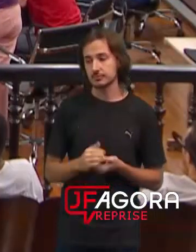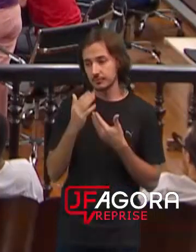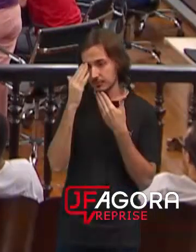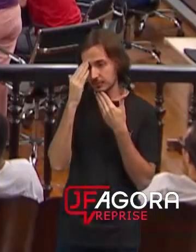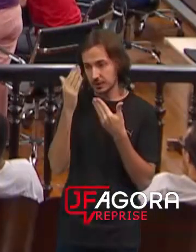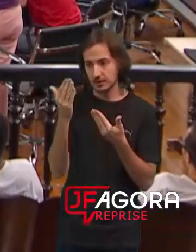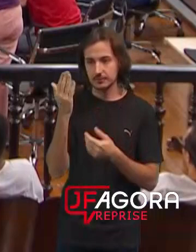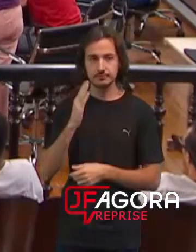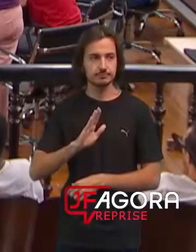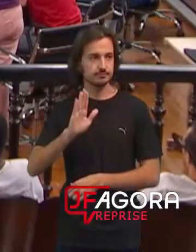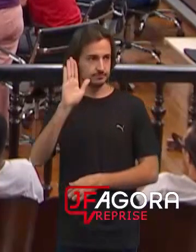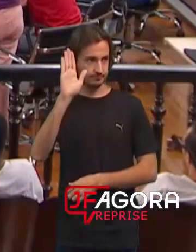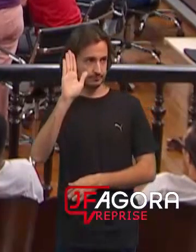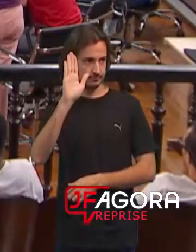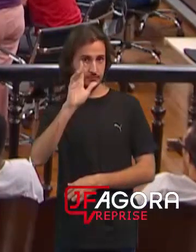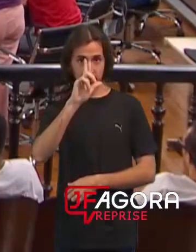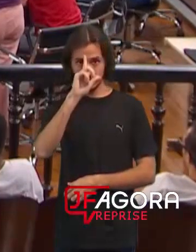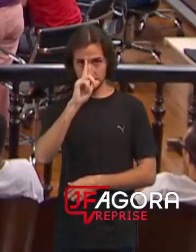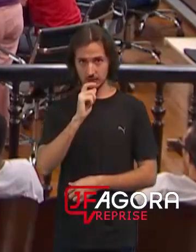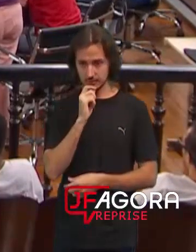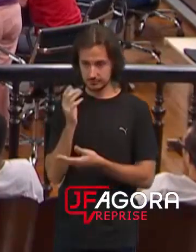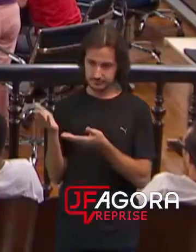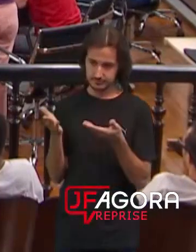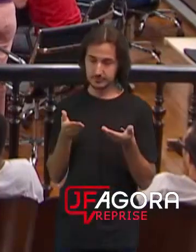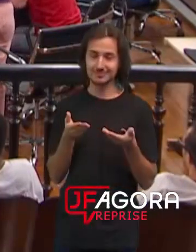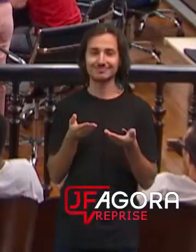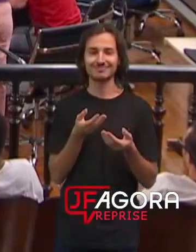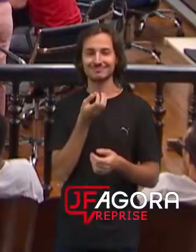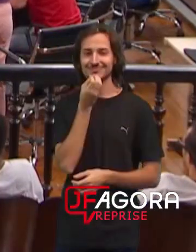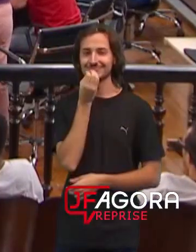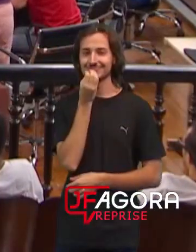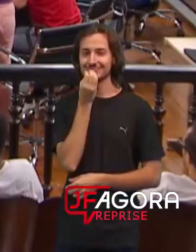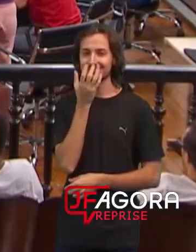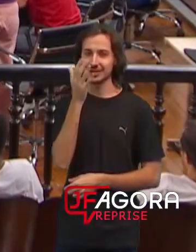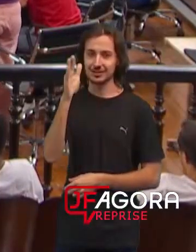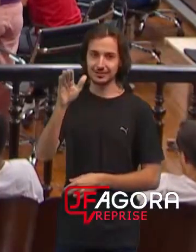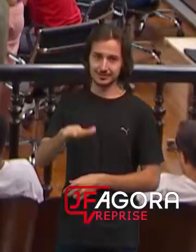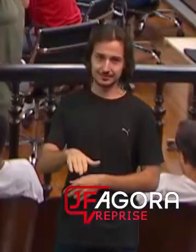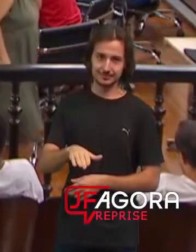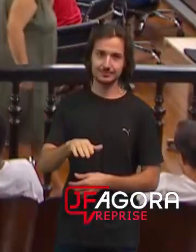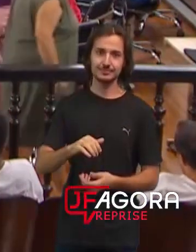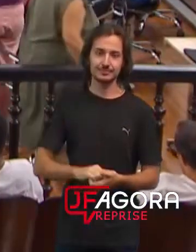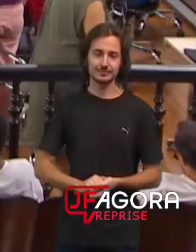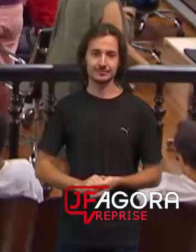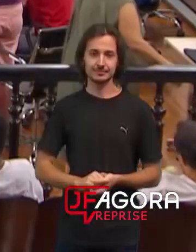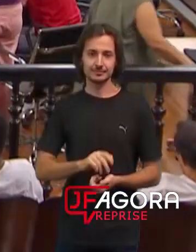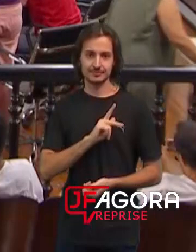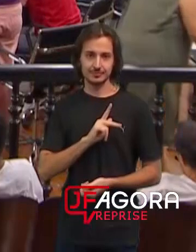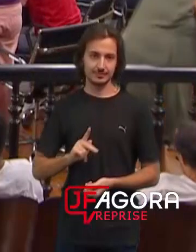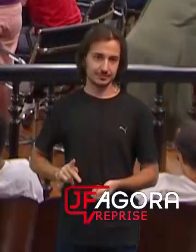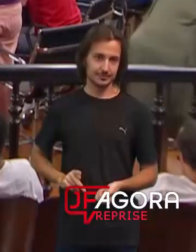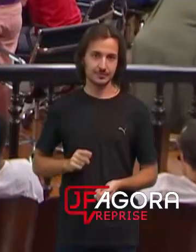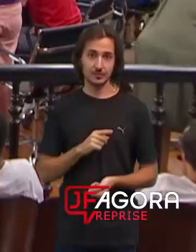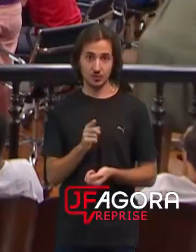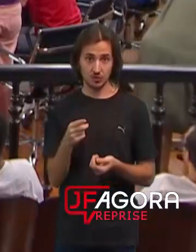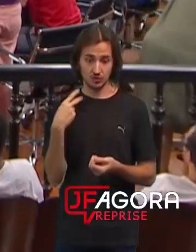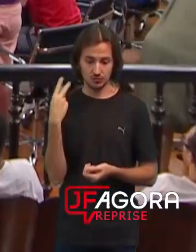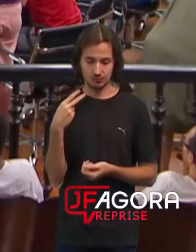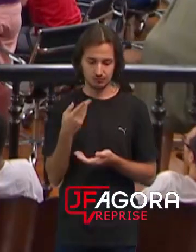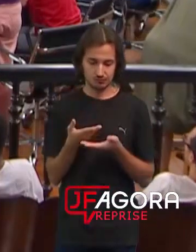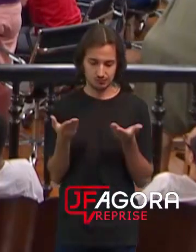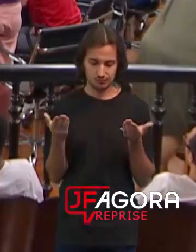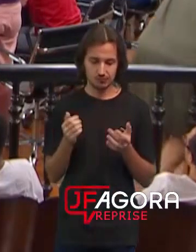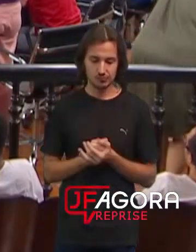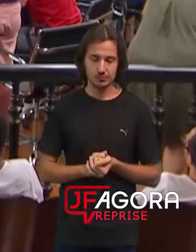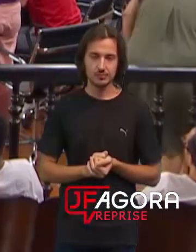ordem, vereadora Laís Ferro. Bom dia, boa tarde, né, já, presidente, os mais vereadores. Bom, acho que a vereadora